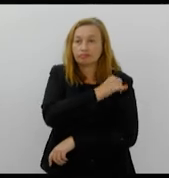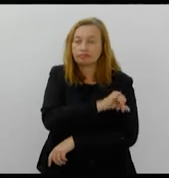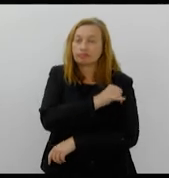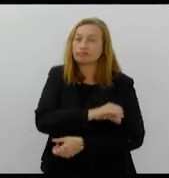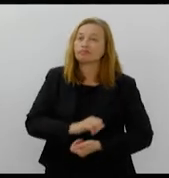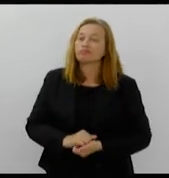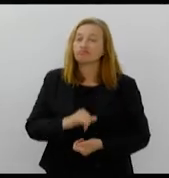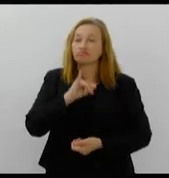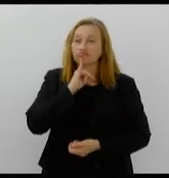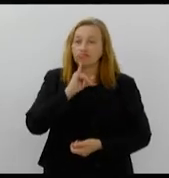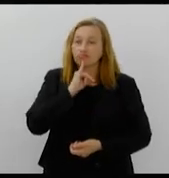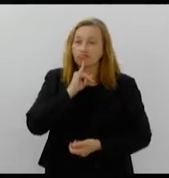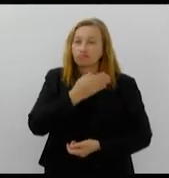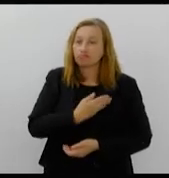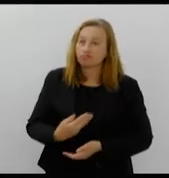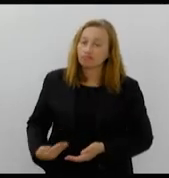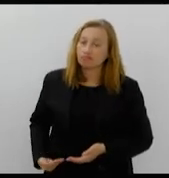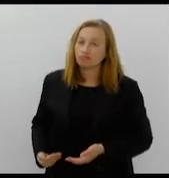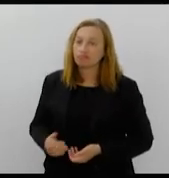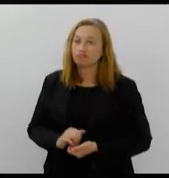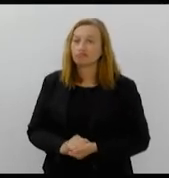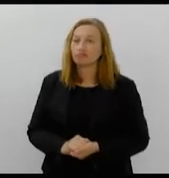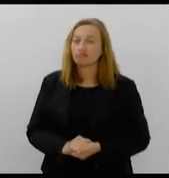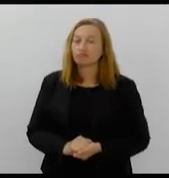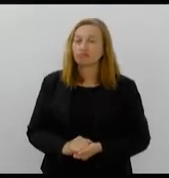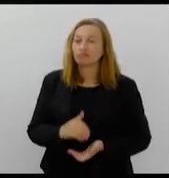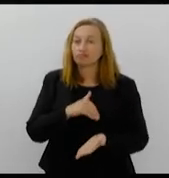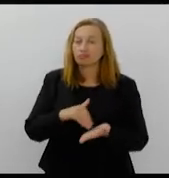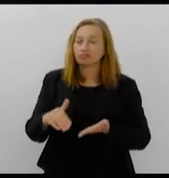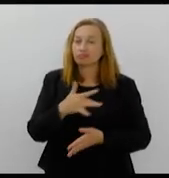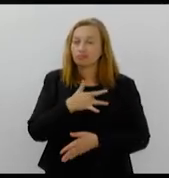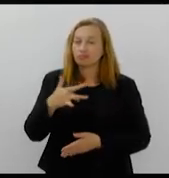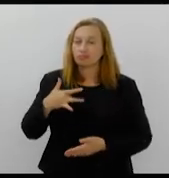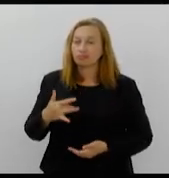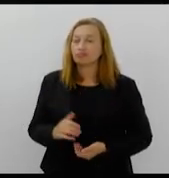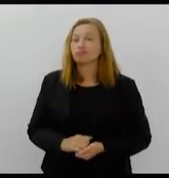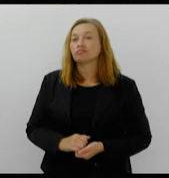E, infelizmente, o governador, a Secretaria de Saúde,